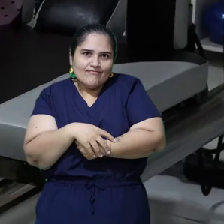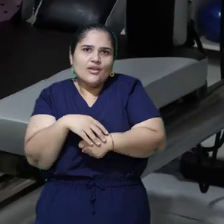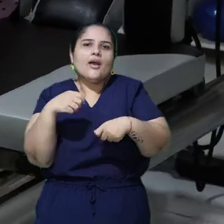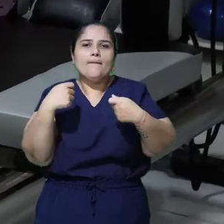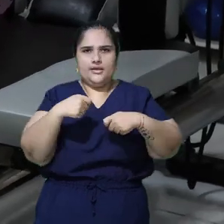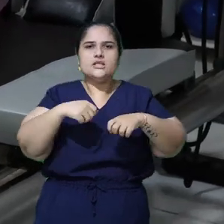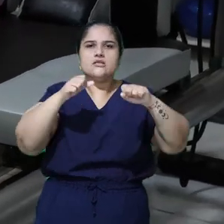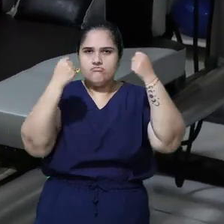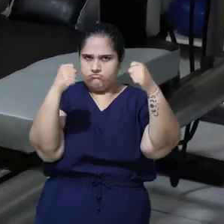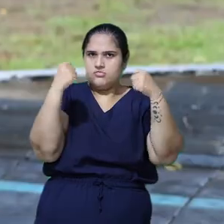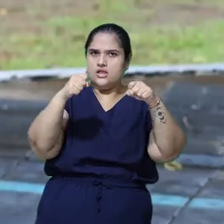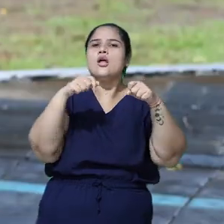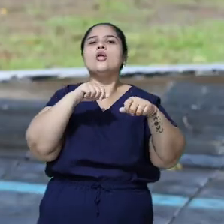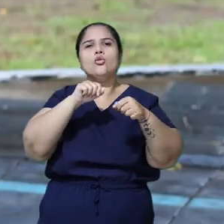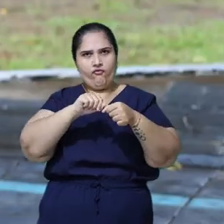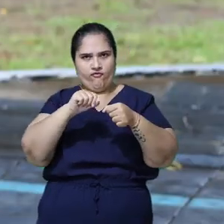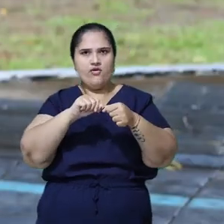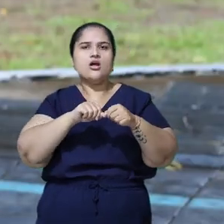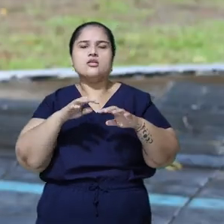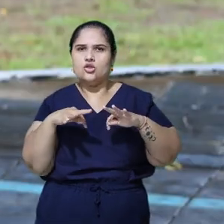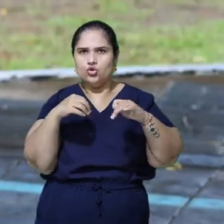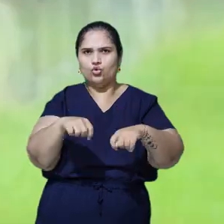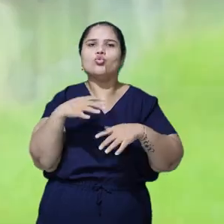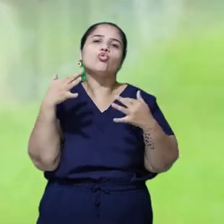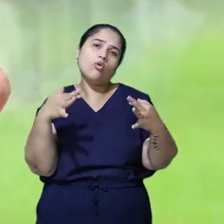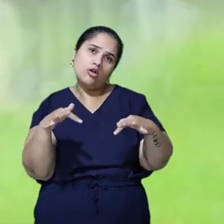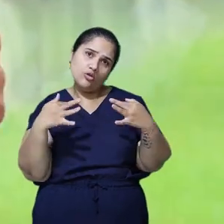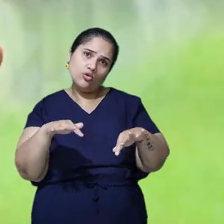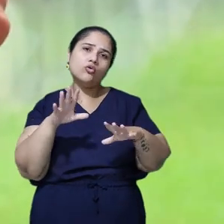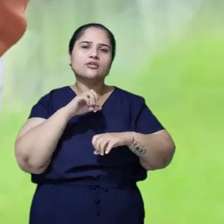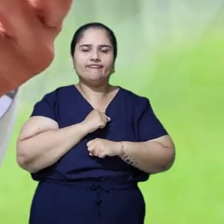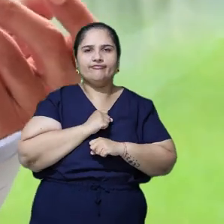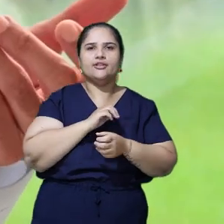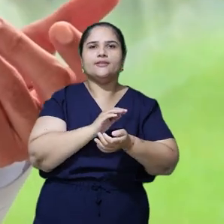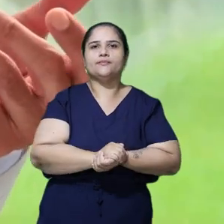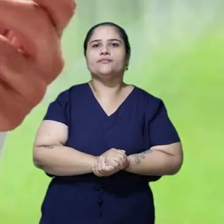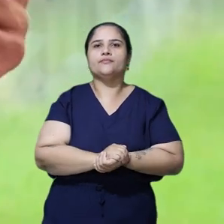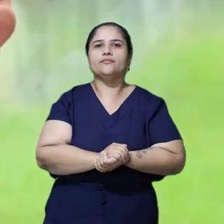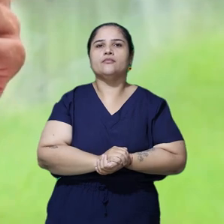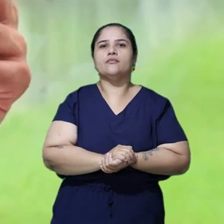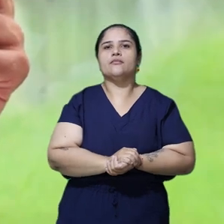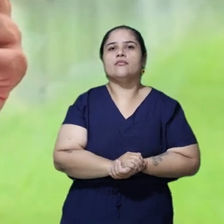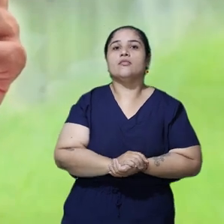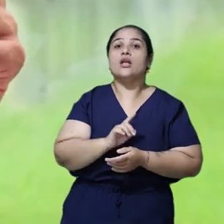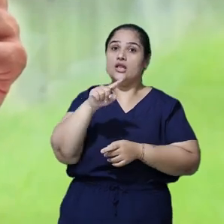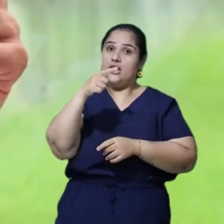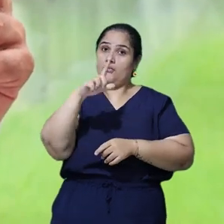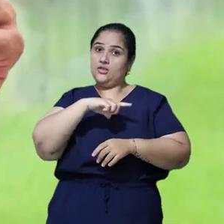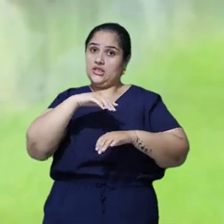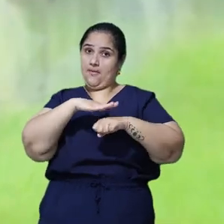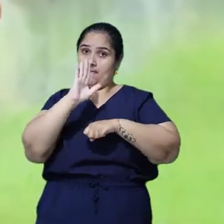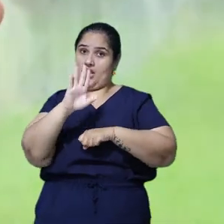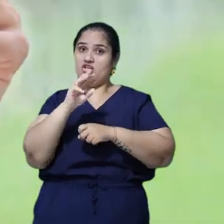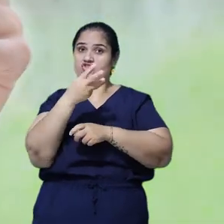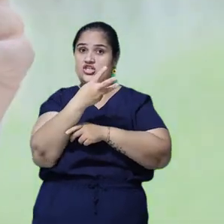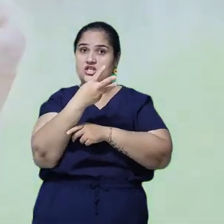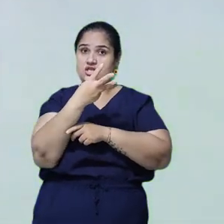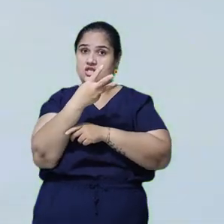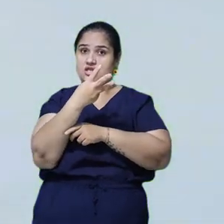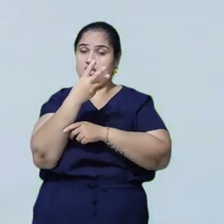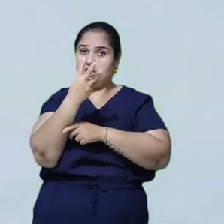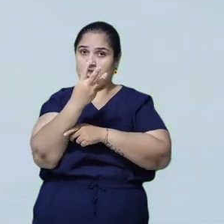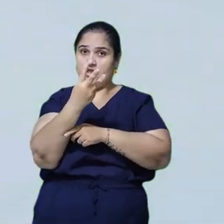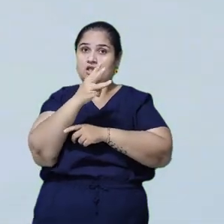ajudando muito com essas dores, essas sequelas que ficaram. Quando tem mais de 3 linfonodos comprometidos na axila, a gente